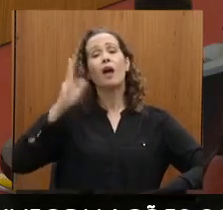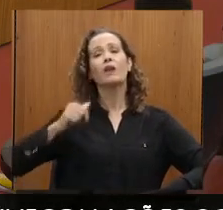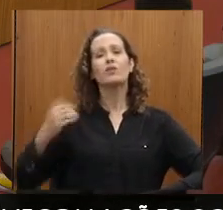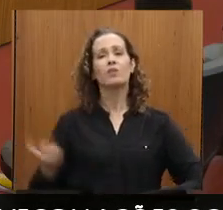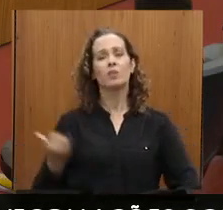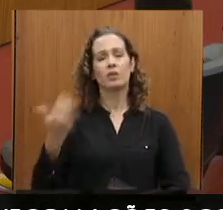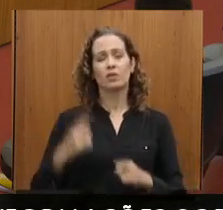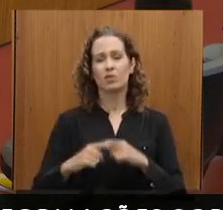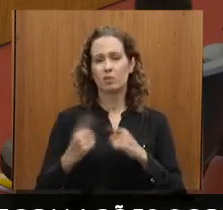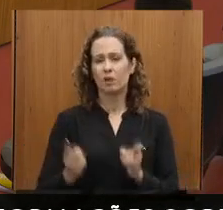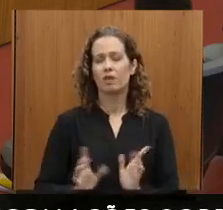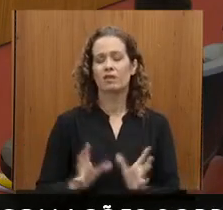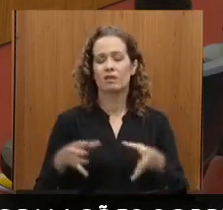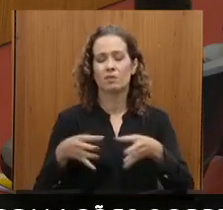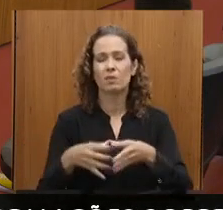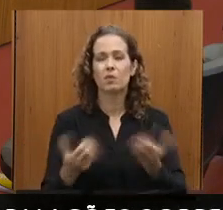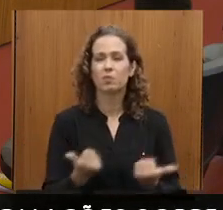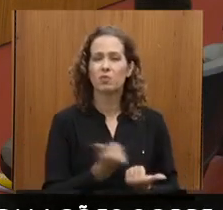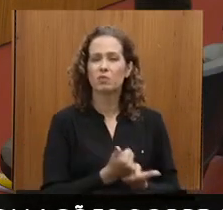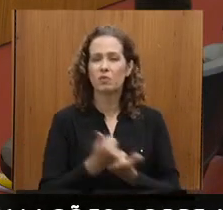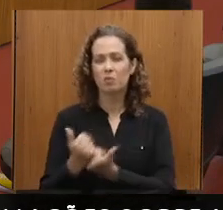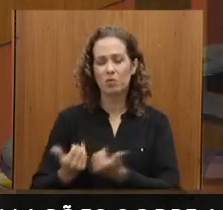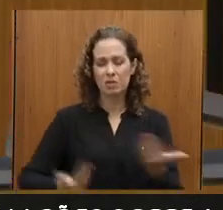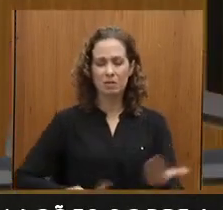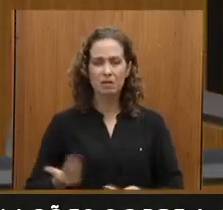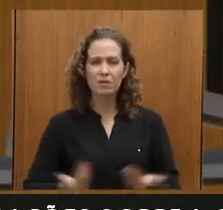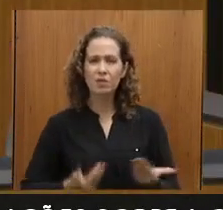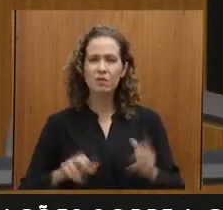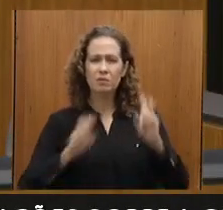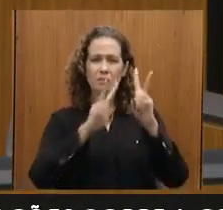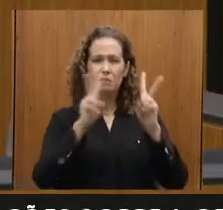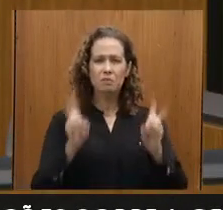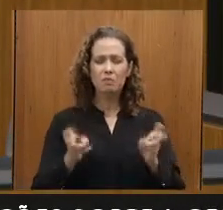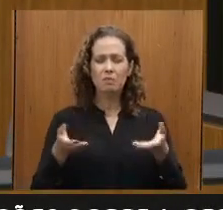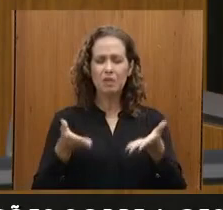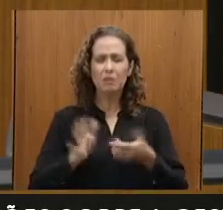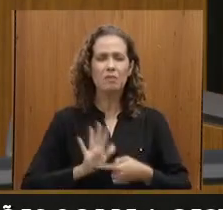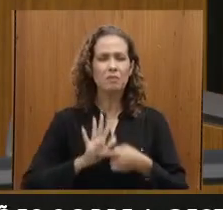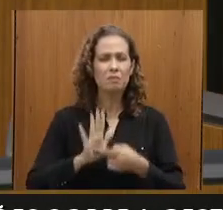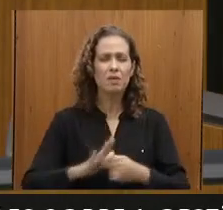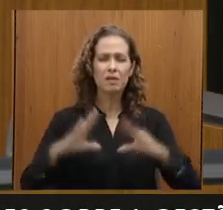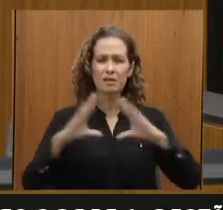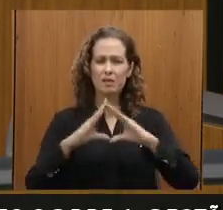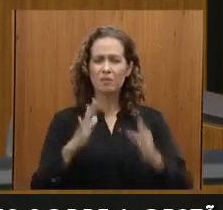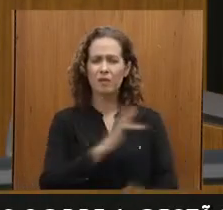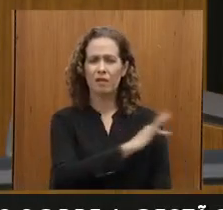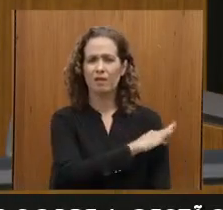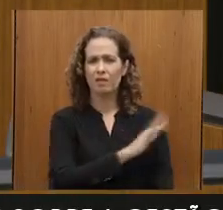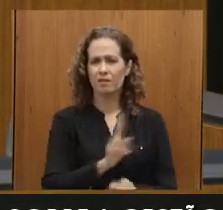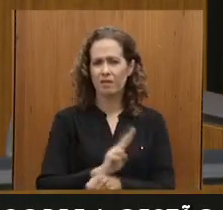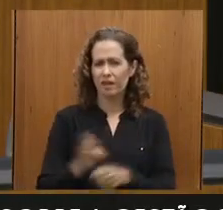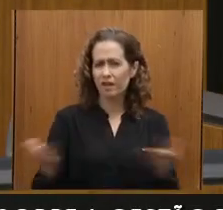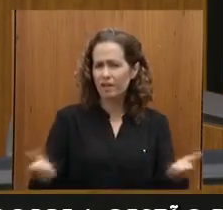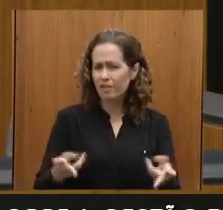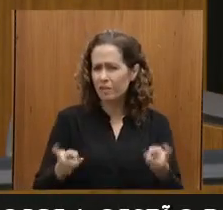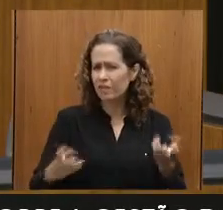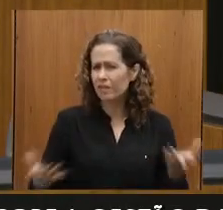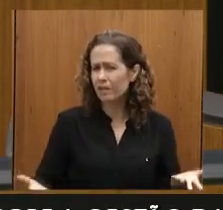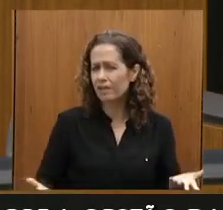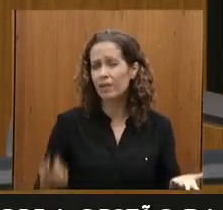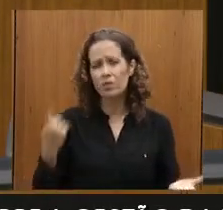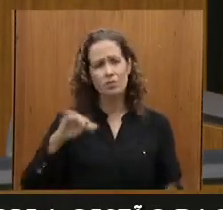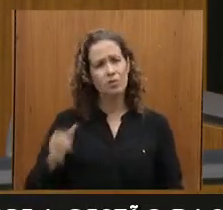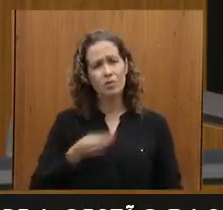auxiliares de serviço a ponto de eu trazer esse tema para uma Assembleia fiscaliza, percebe? Eu falo assim, é a minha última chance.